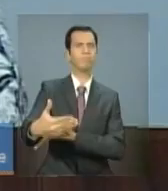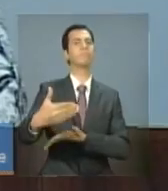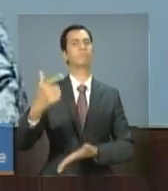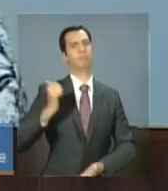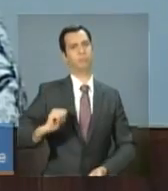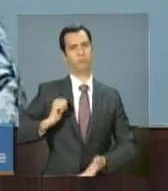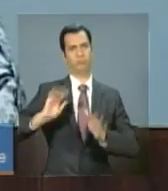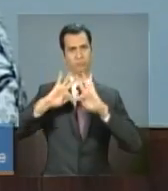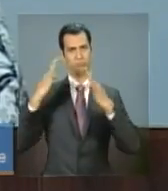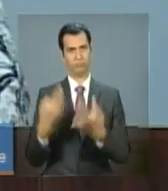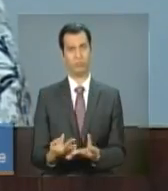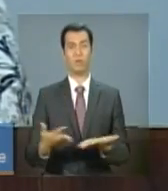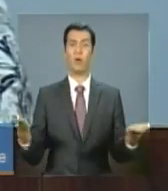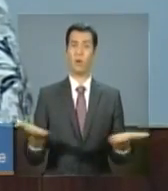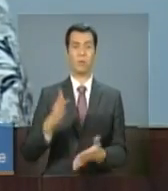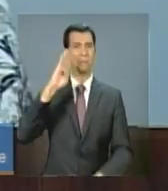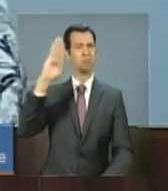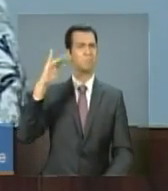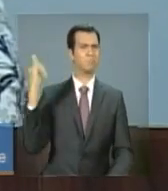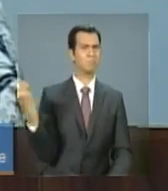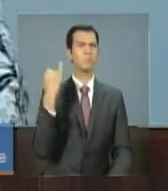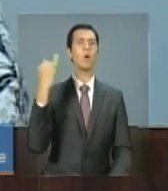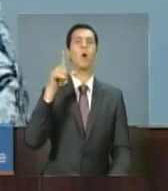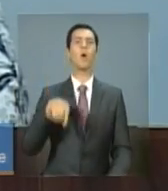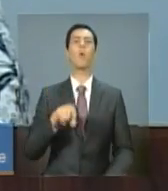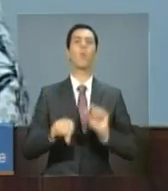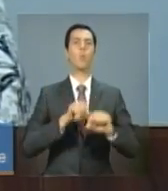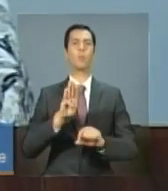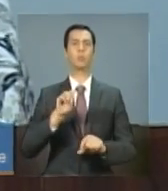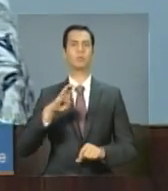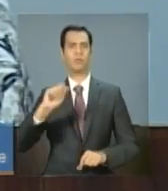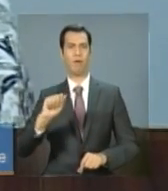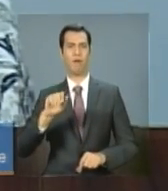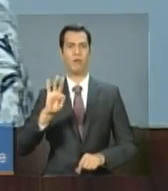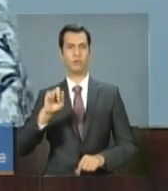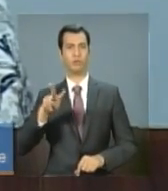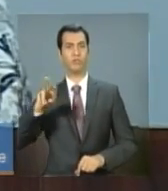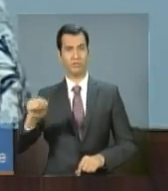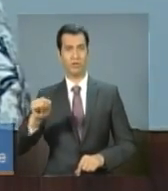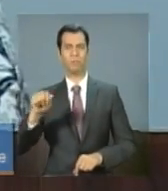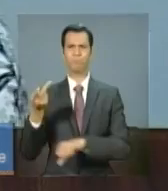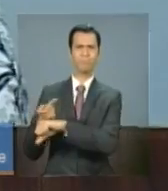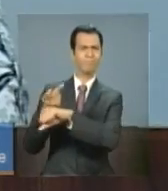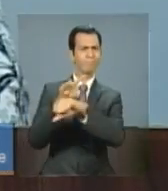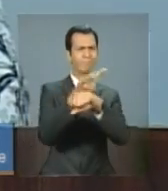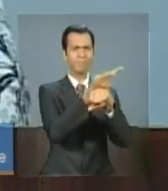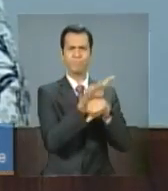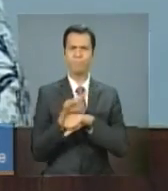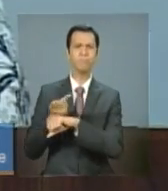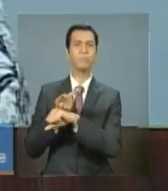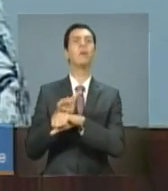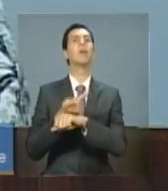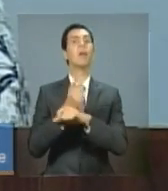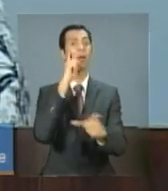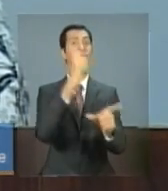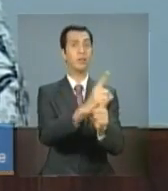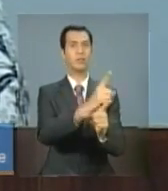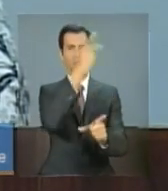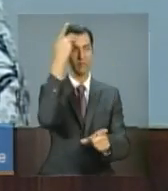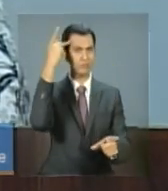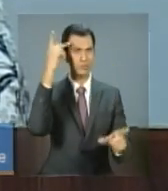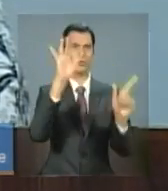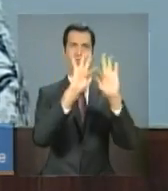do Busca Ativa, que é ir atrás dessas famílias, incluí-las no Cadastro Único, para que elas tenham